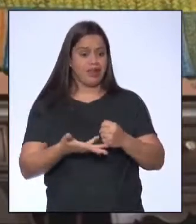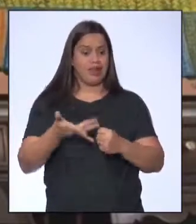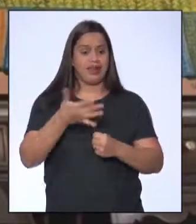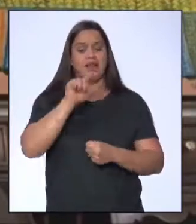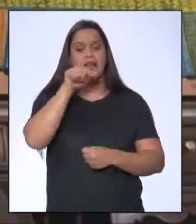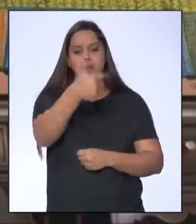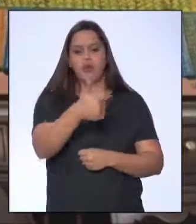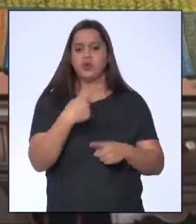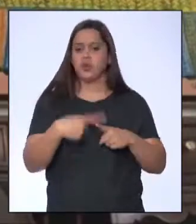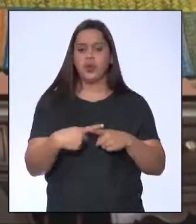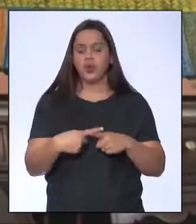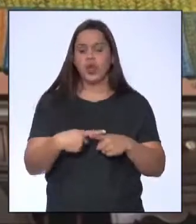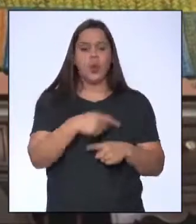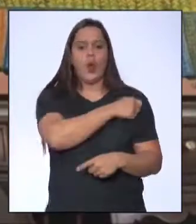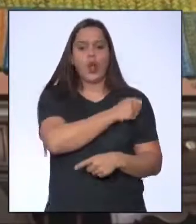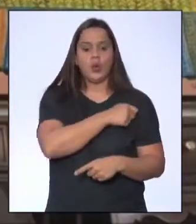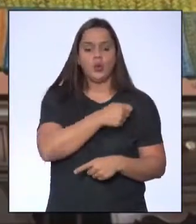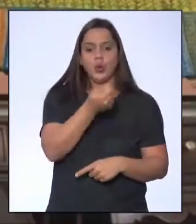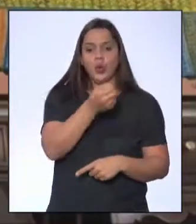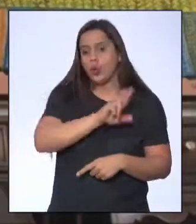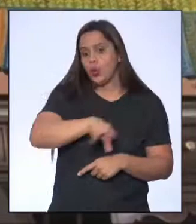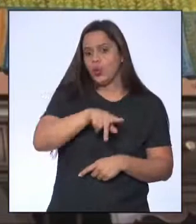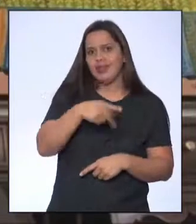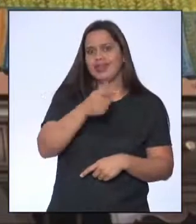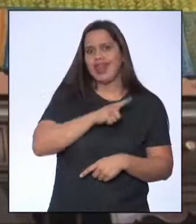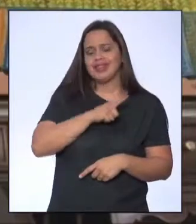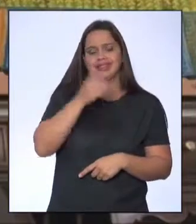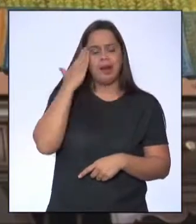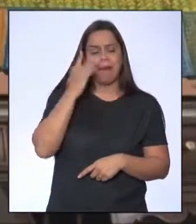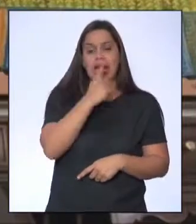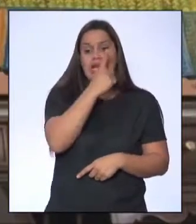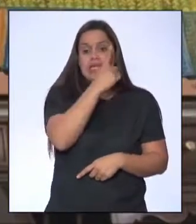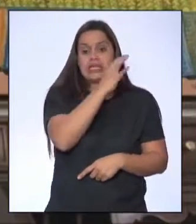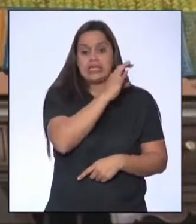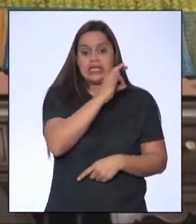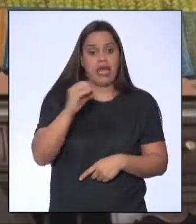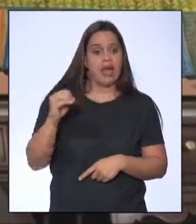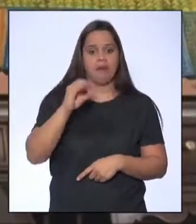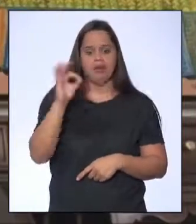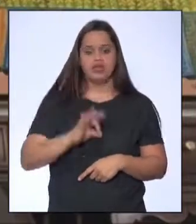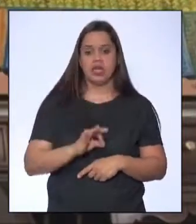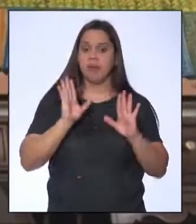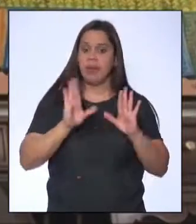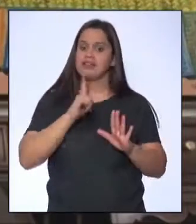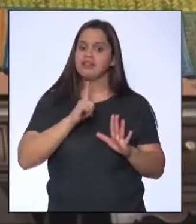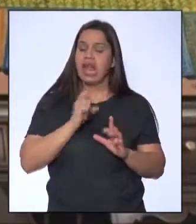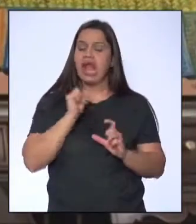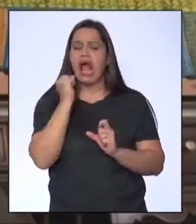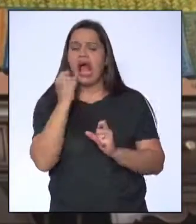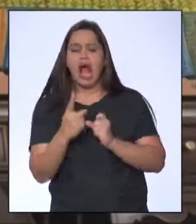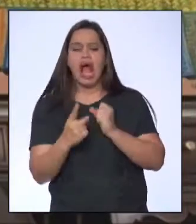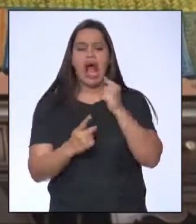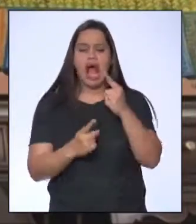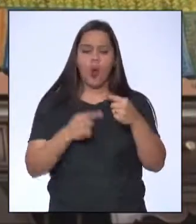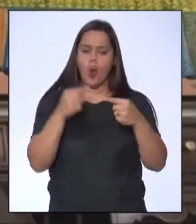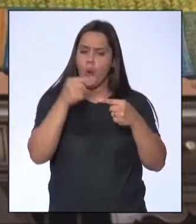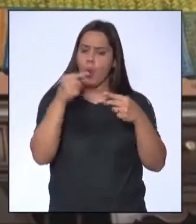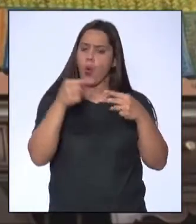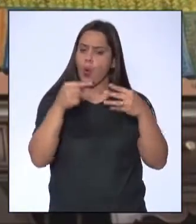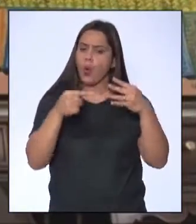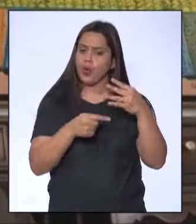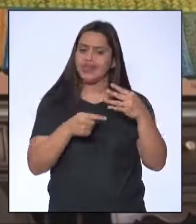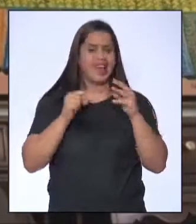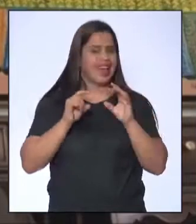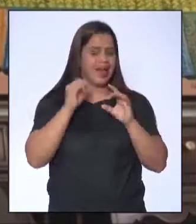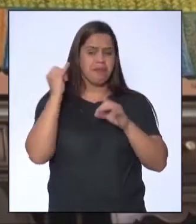saber, o aluno tem que saber 100% de tudo, não, mas tem alguns pontos que são críticos para o desenvolvimento,